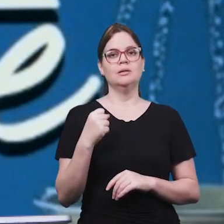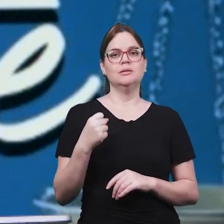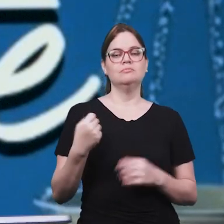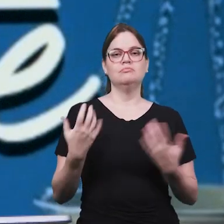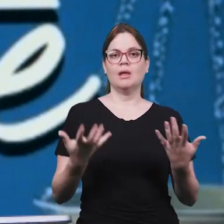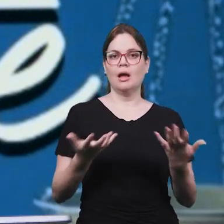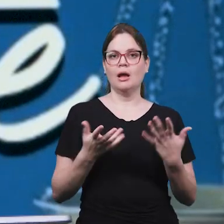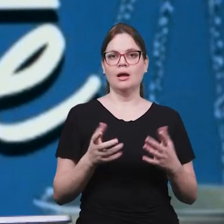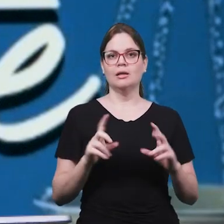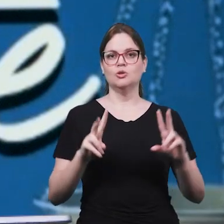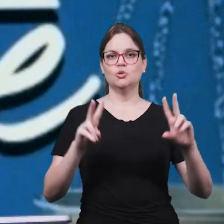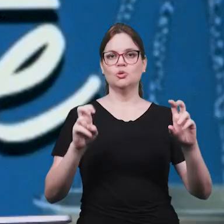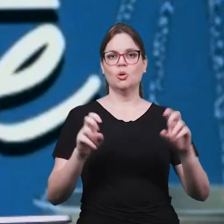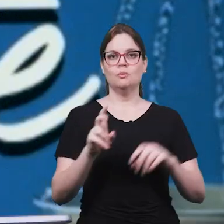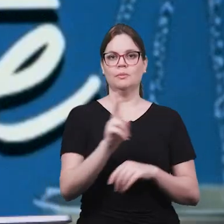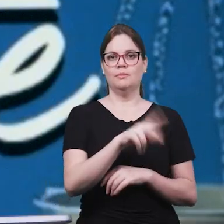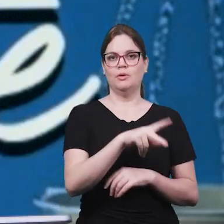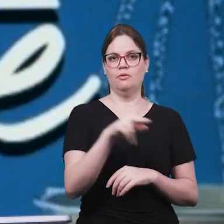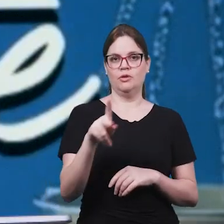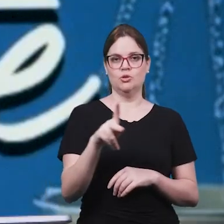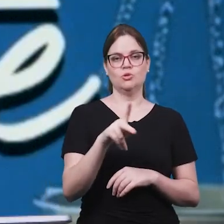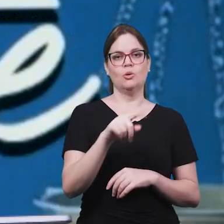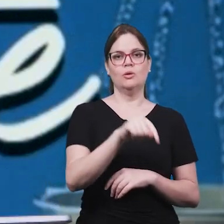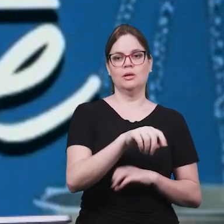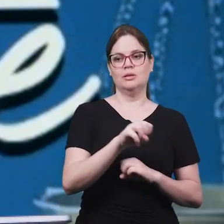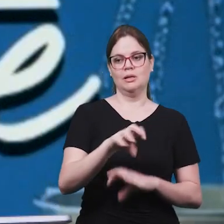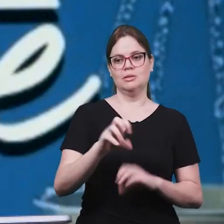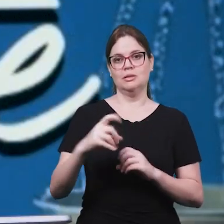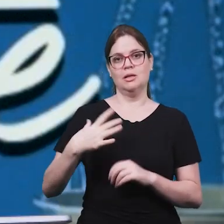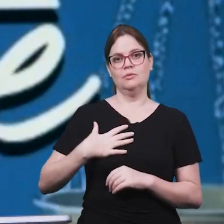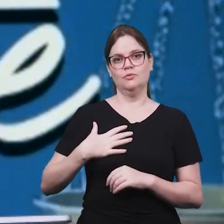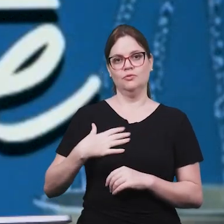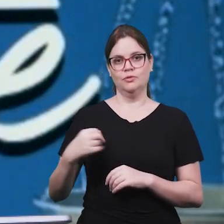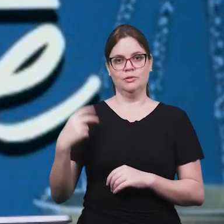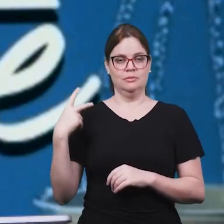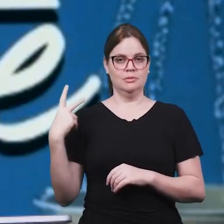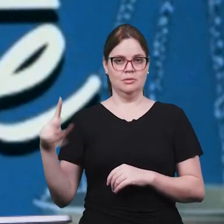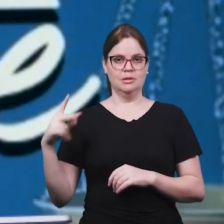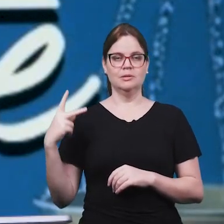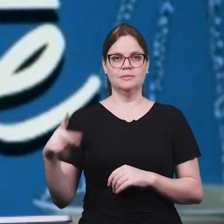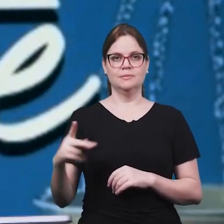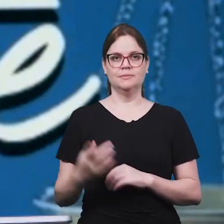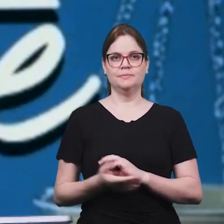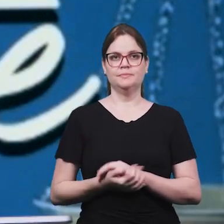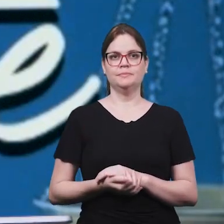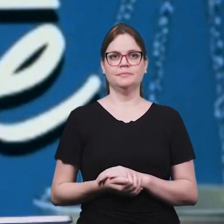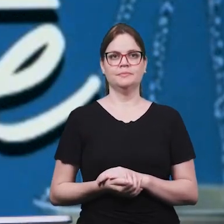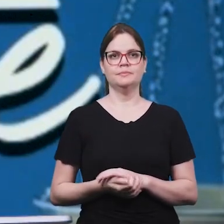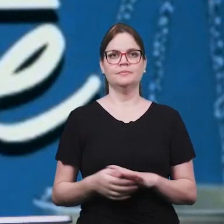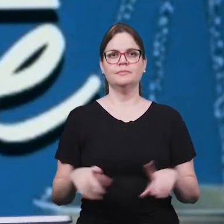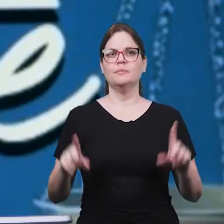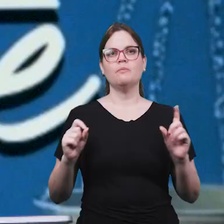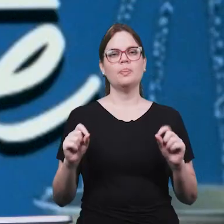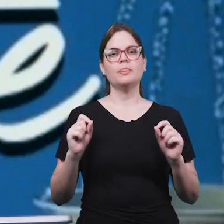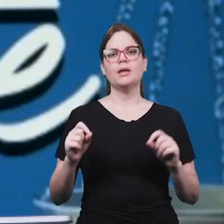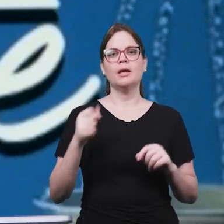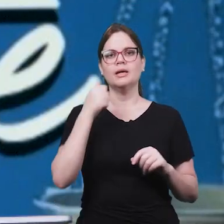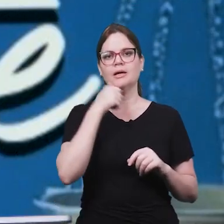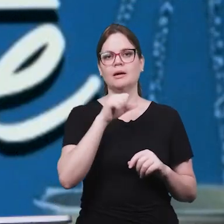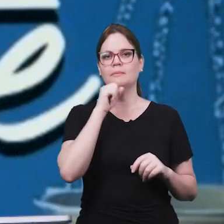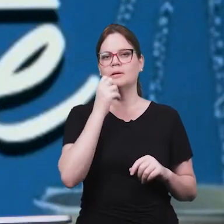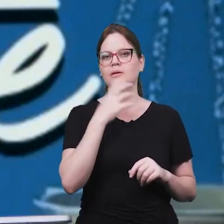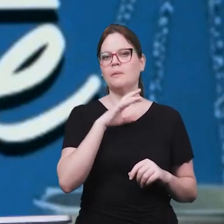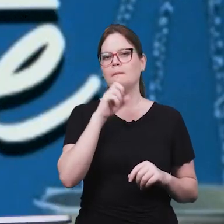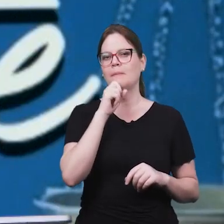professoras quanto aos seus filhos, ao ensino que é transmitido para os filhos deles. O que é que esses pais esperam? E